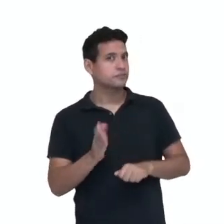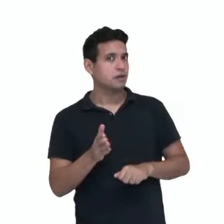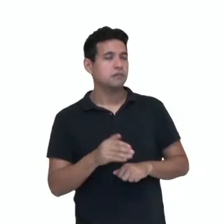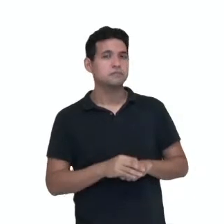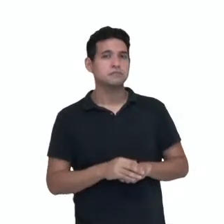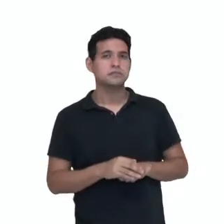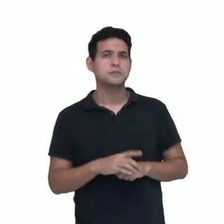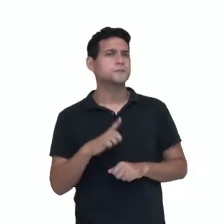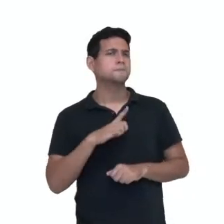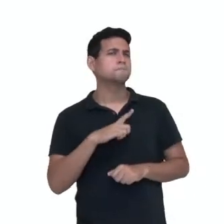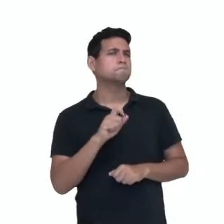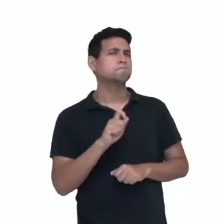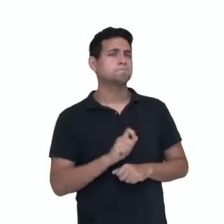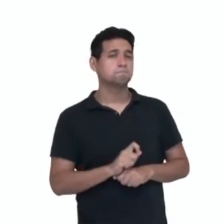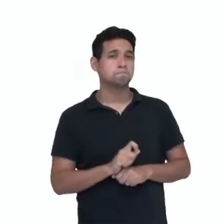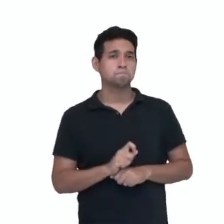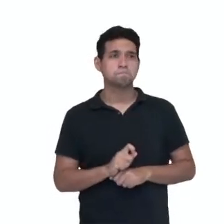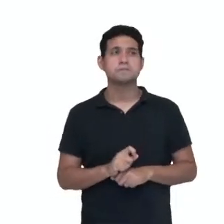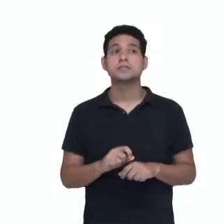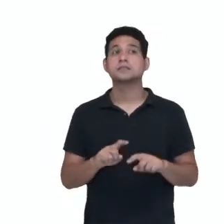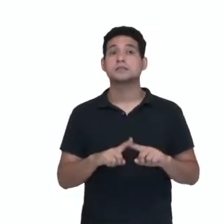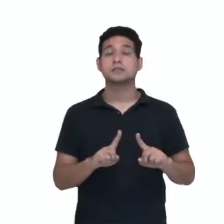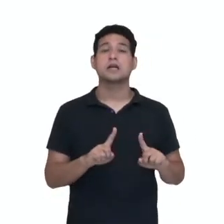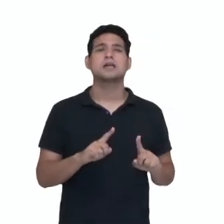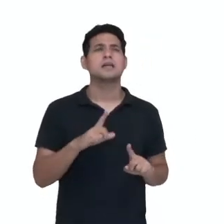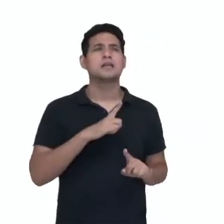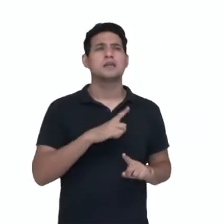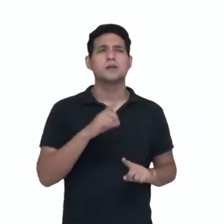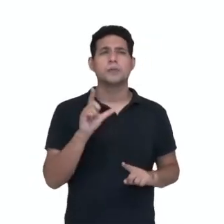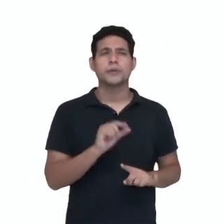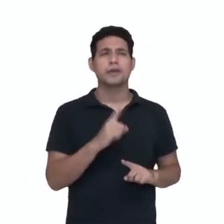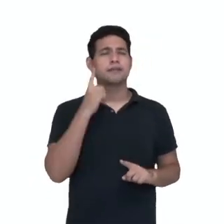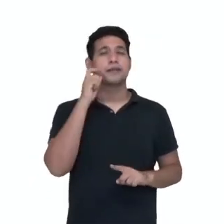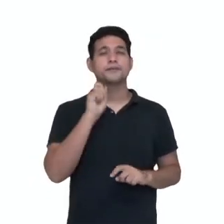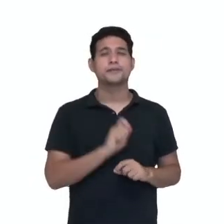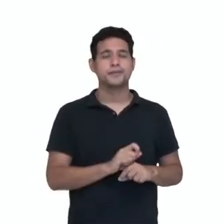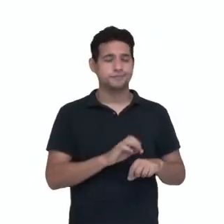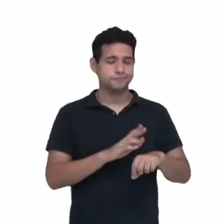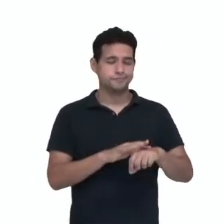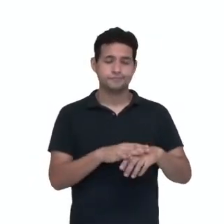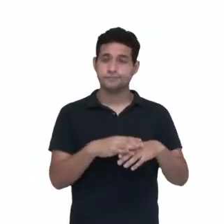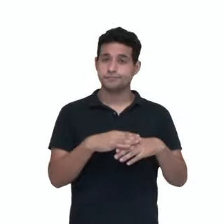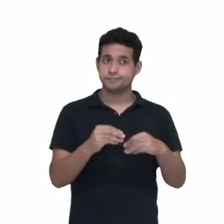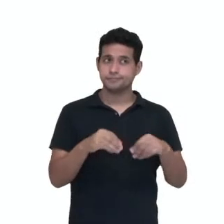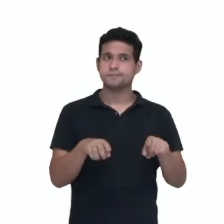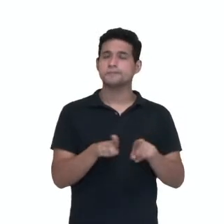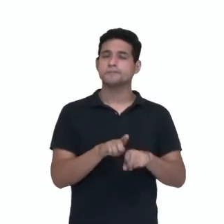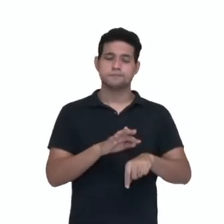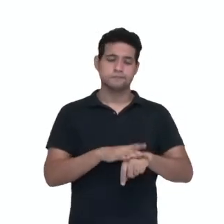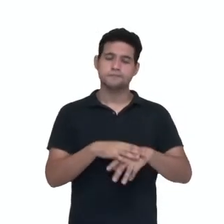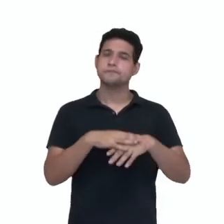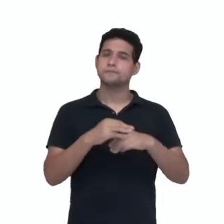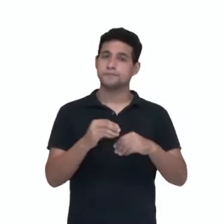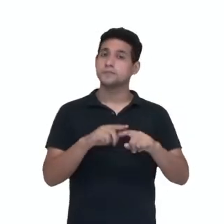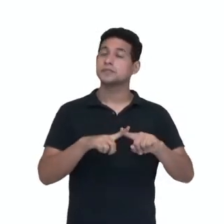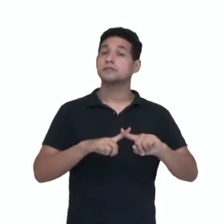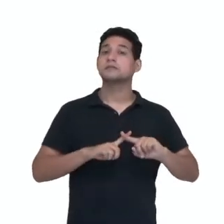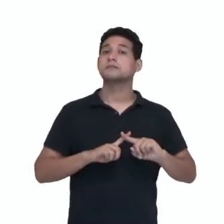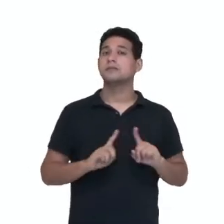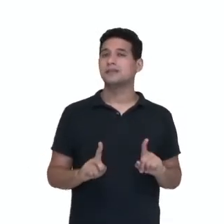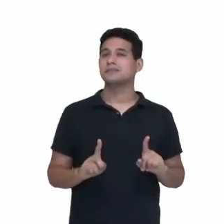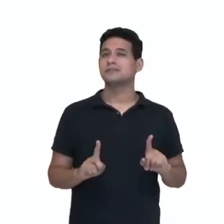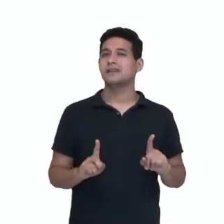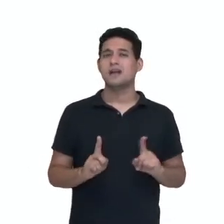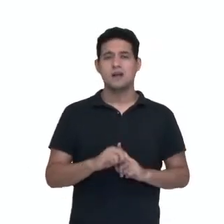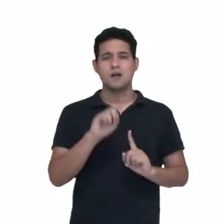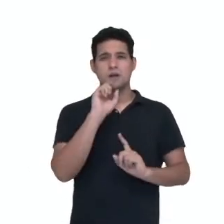se encuentra y, por tanto, con menos posibilidades de tratamiento y cura. Então, gente,